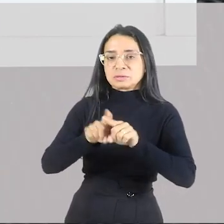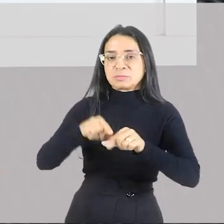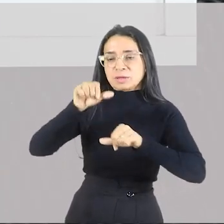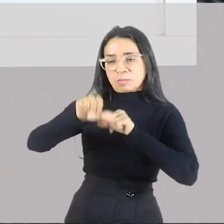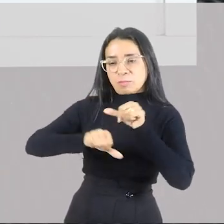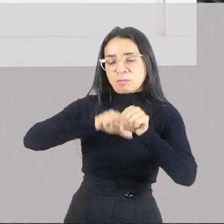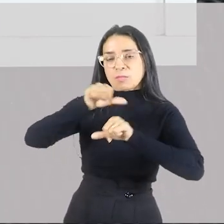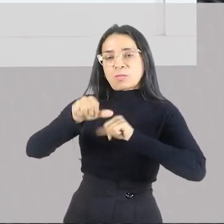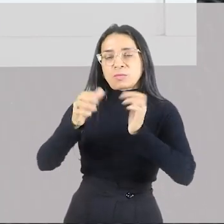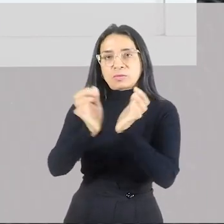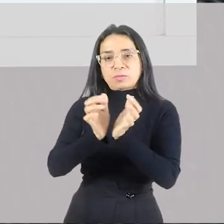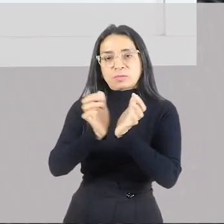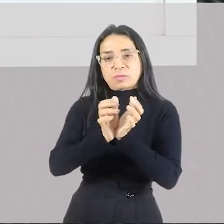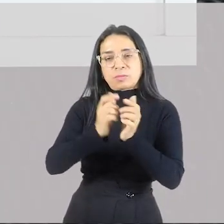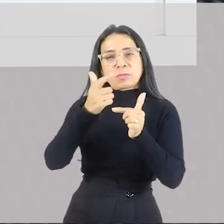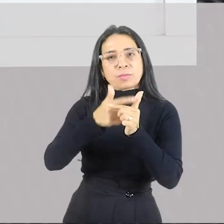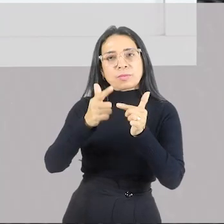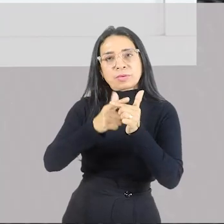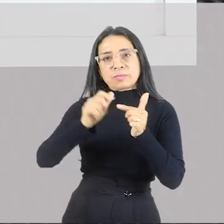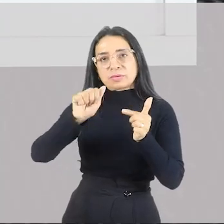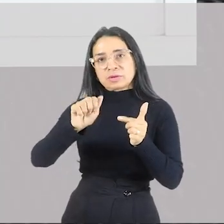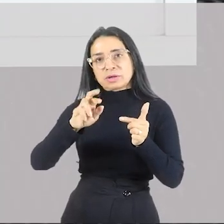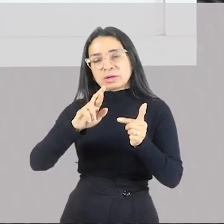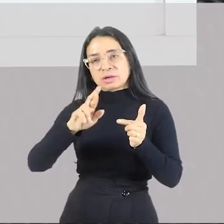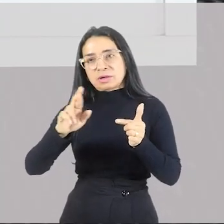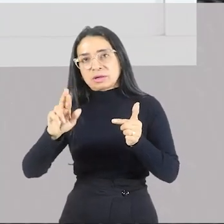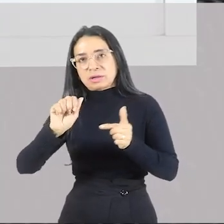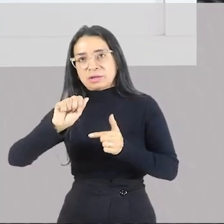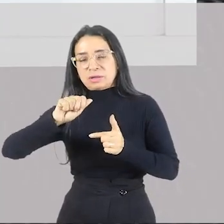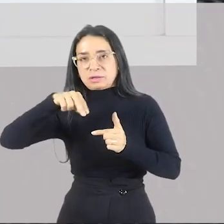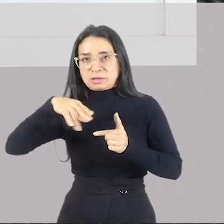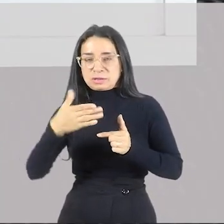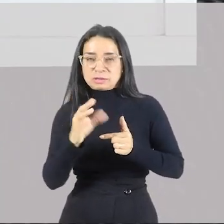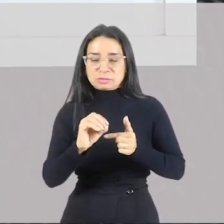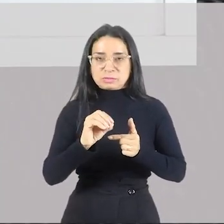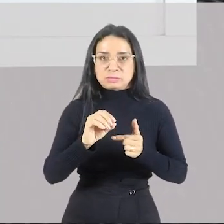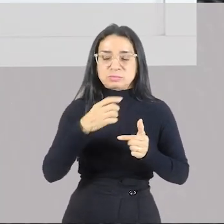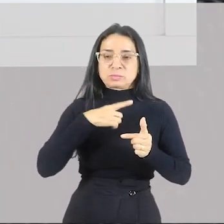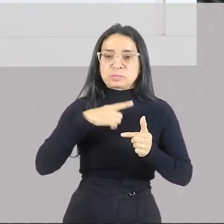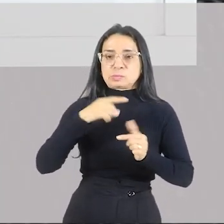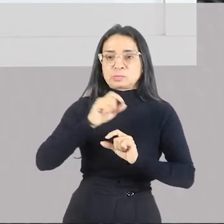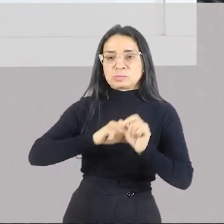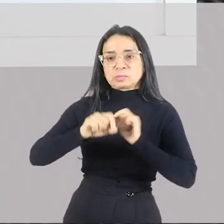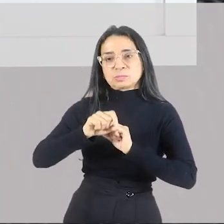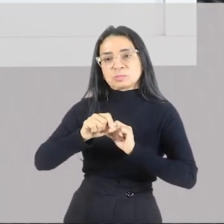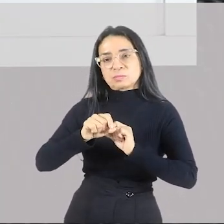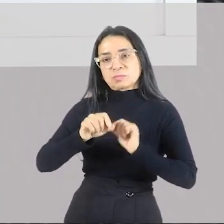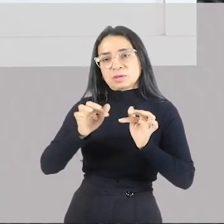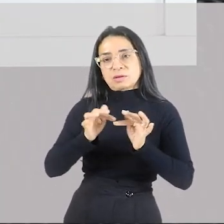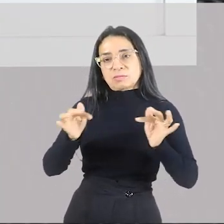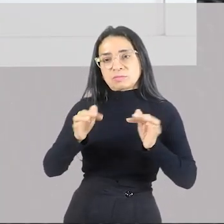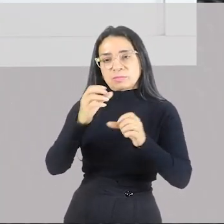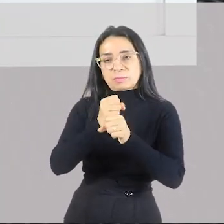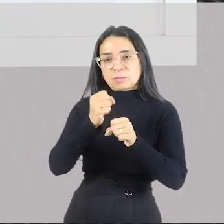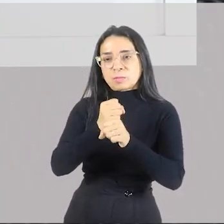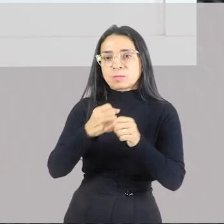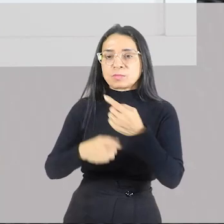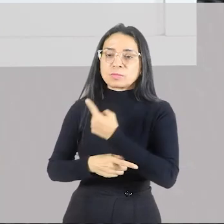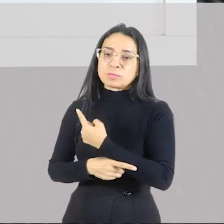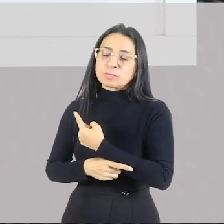de arranjo, galera. É um problema de arranjo. Então, você vai ter um arranjo. A forma para calcular o arranjo é essa aqui,